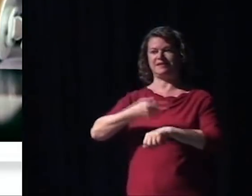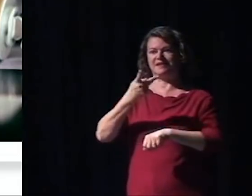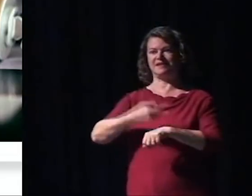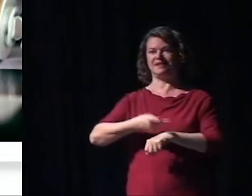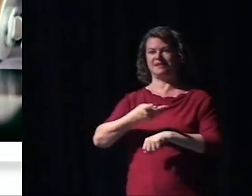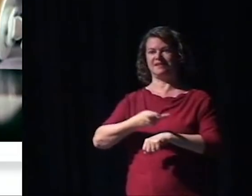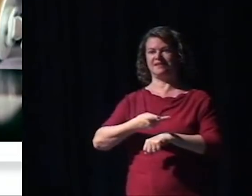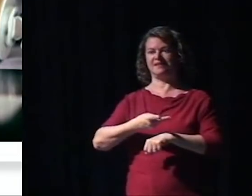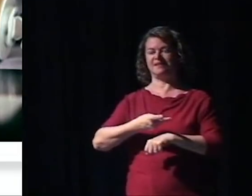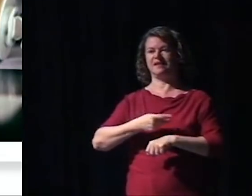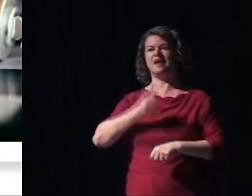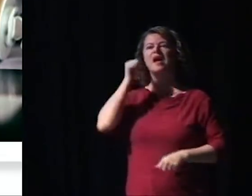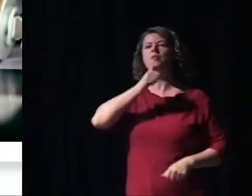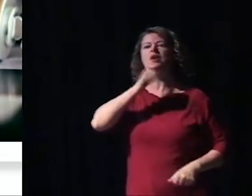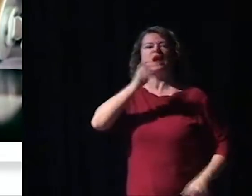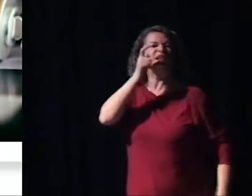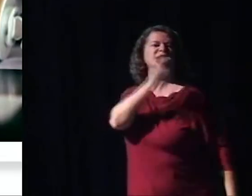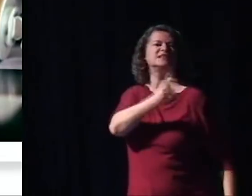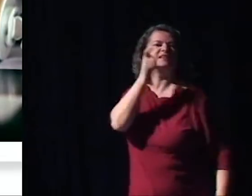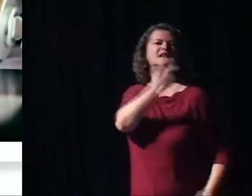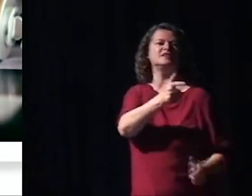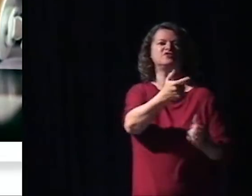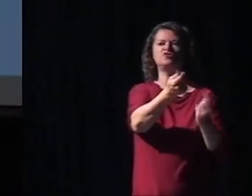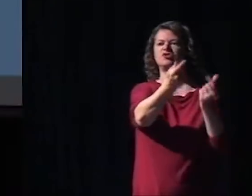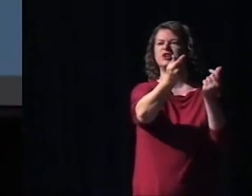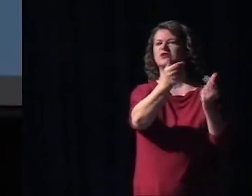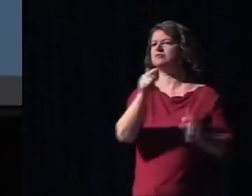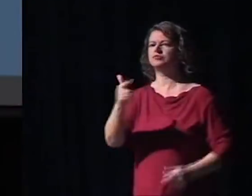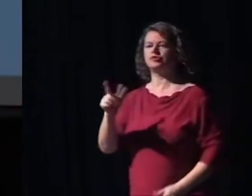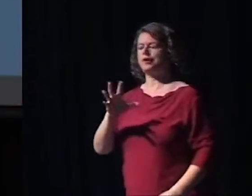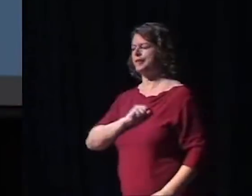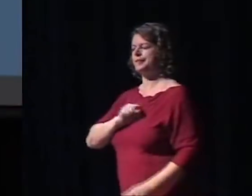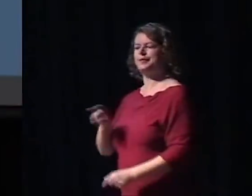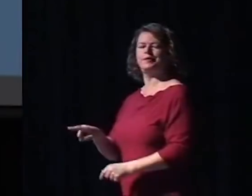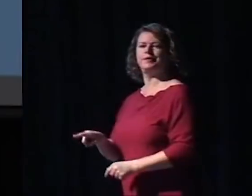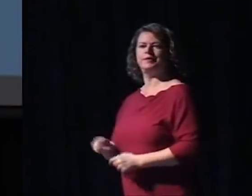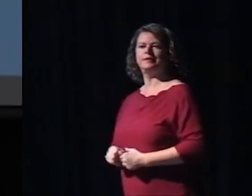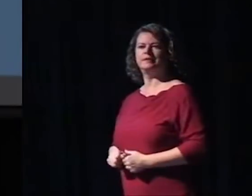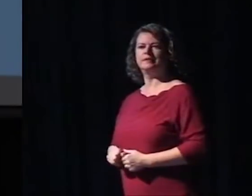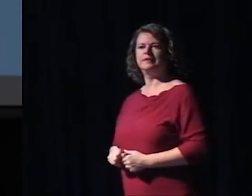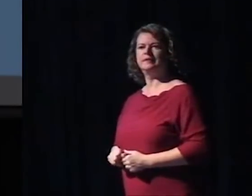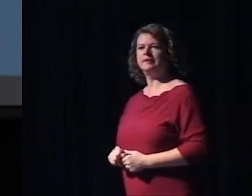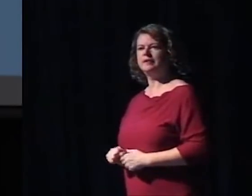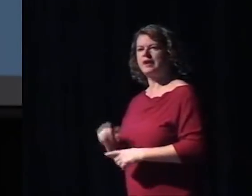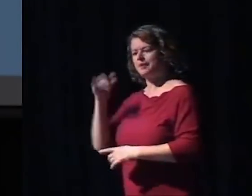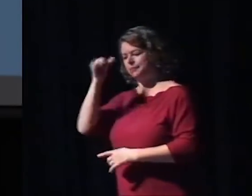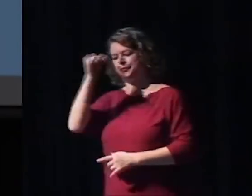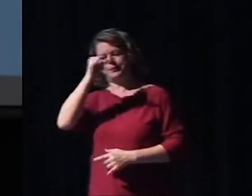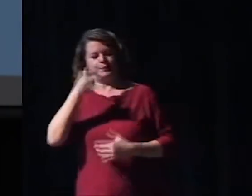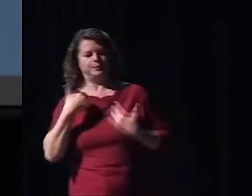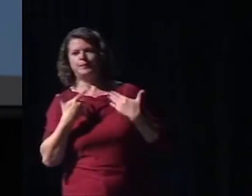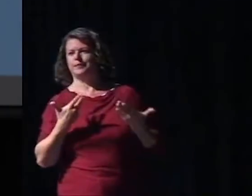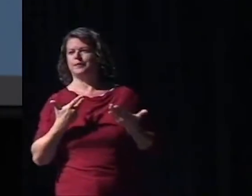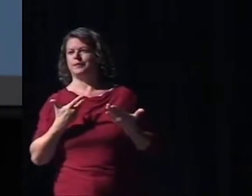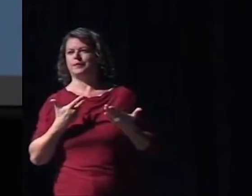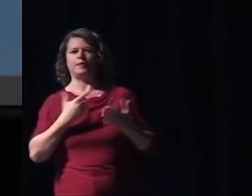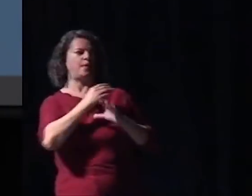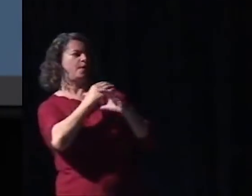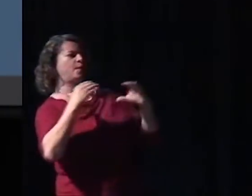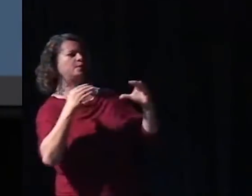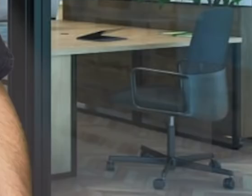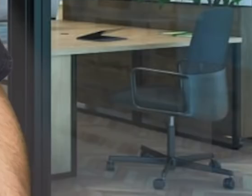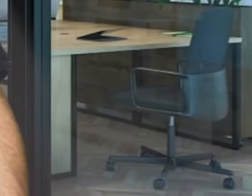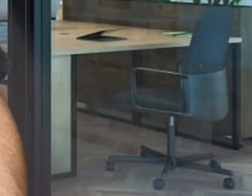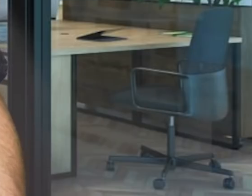envolvido. O bobalhão estava colocando a cabecinha dele no colo de uma mulher que não tinha nada com